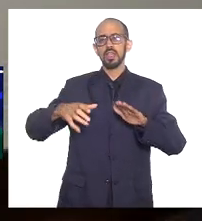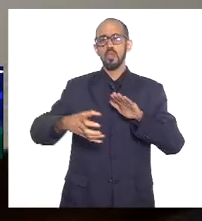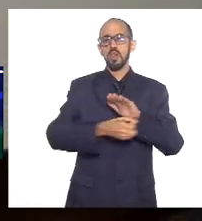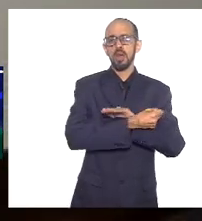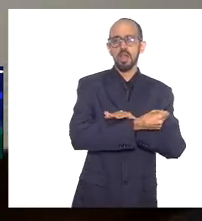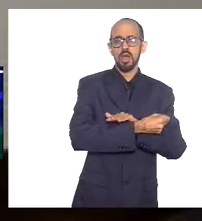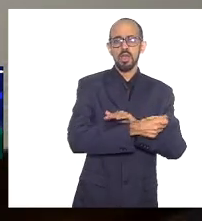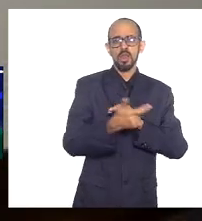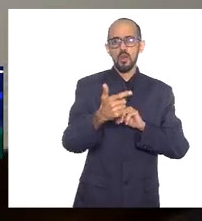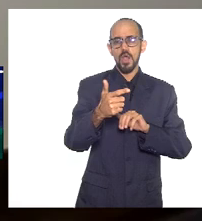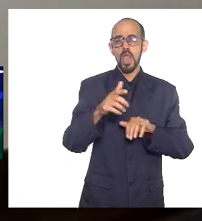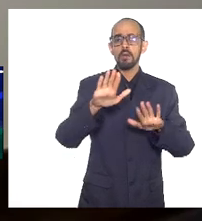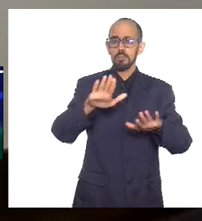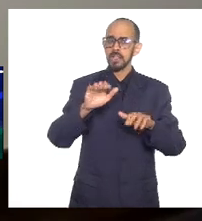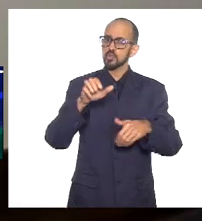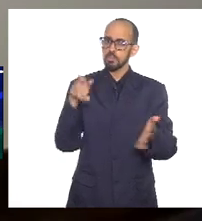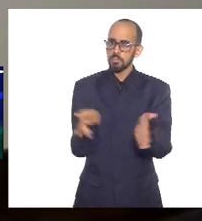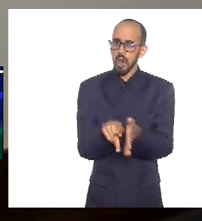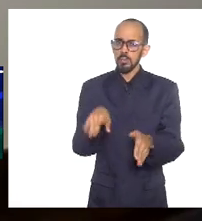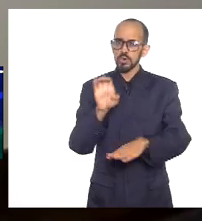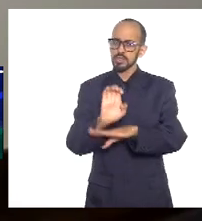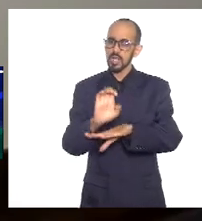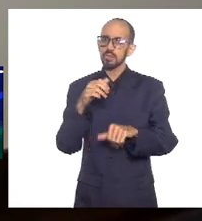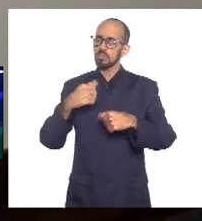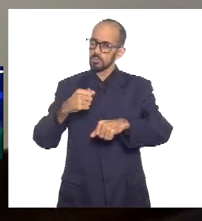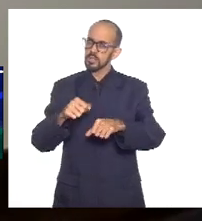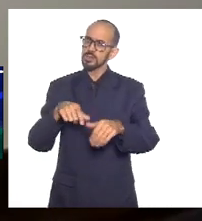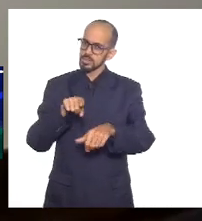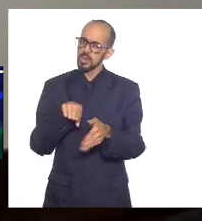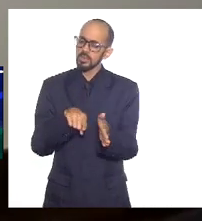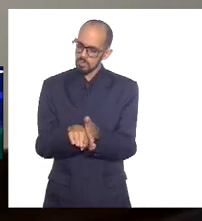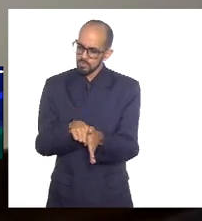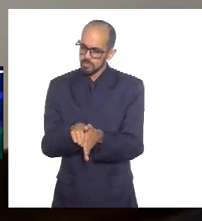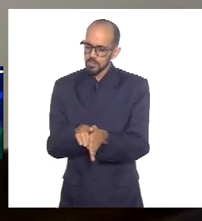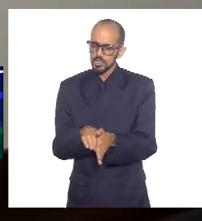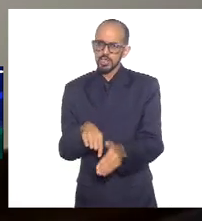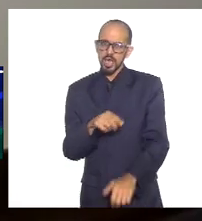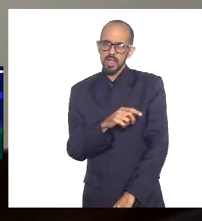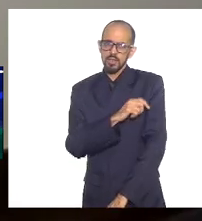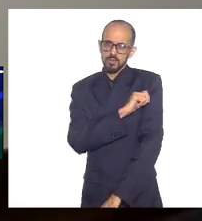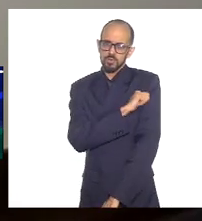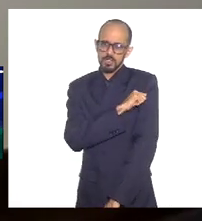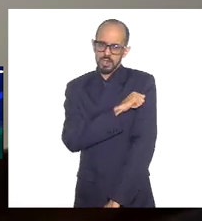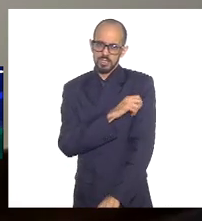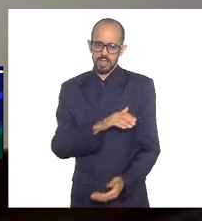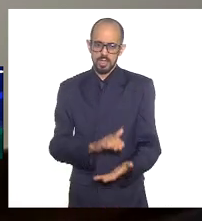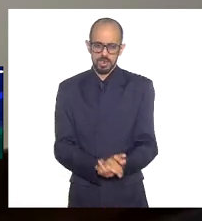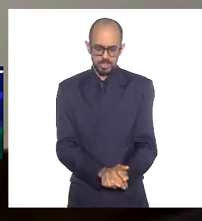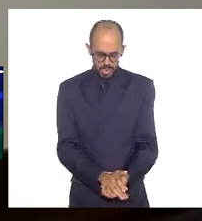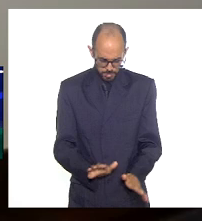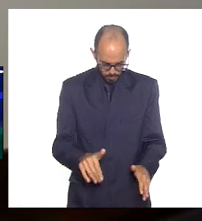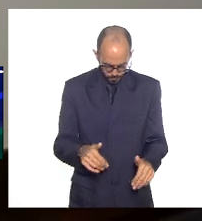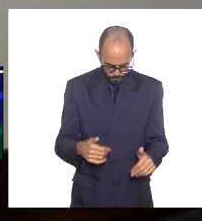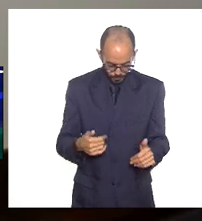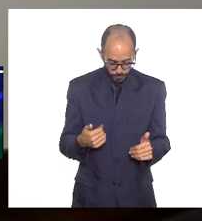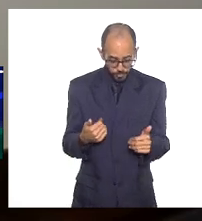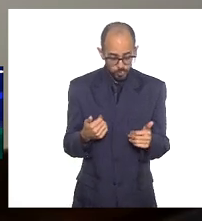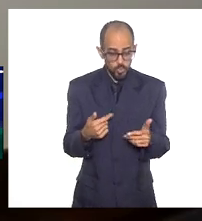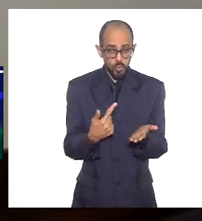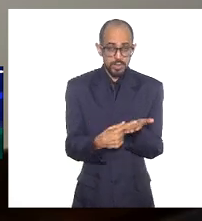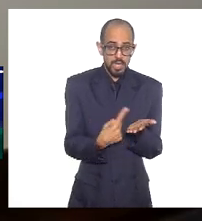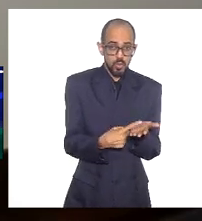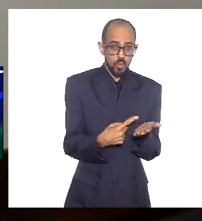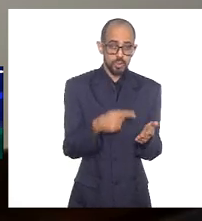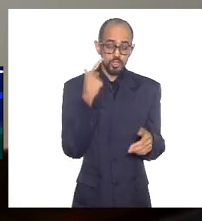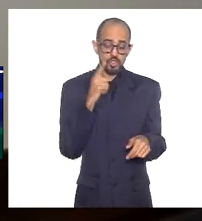o Estado tem que fiscalizar se esses cálculos estão corretos e aí com esse acordo vai ser possível saltar de um